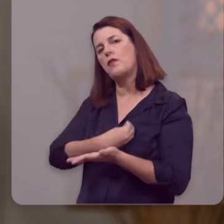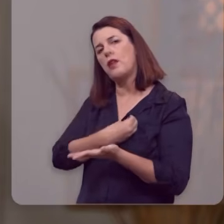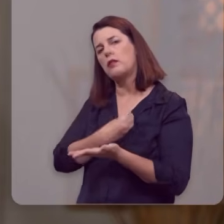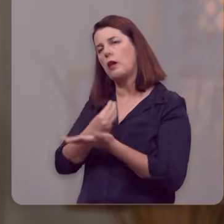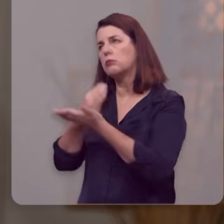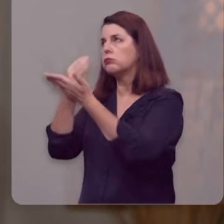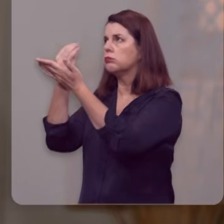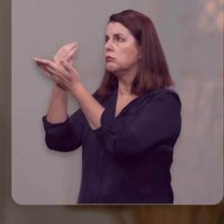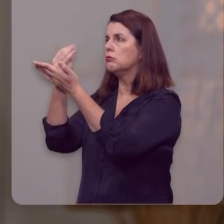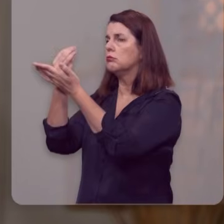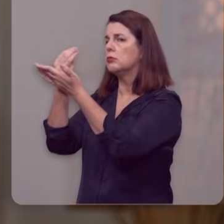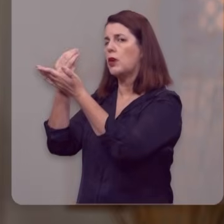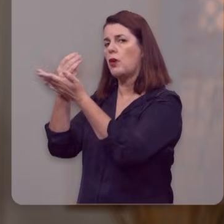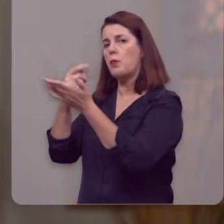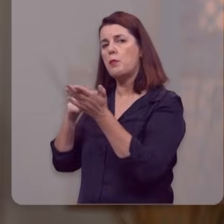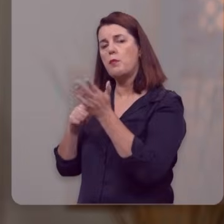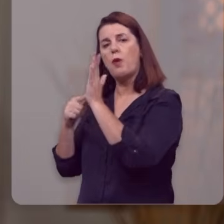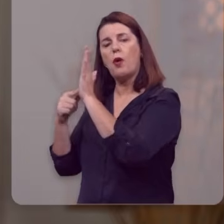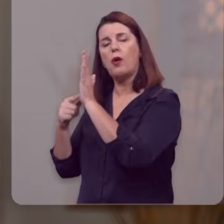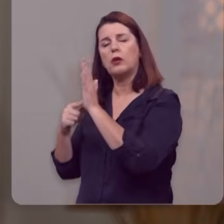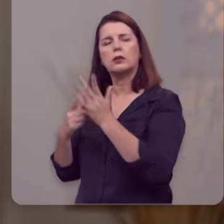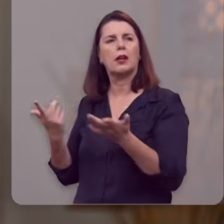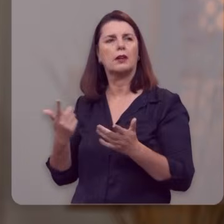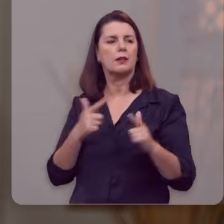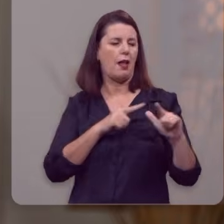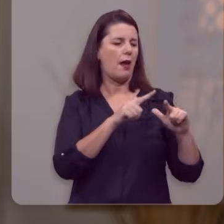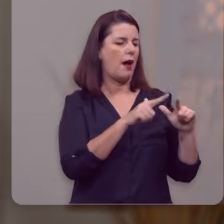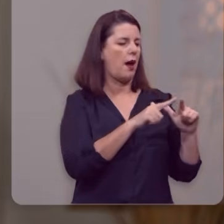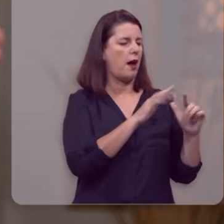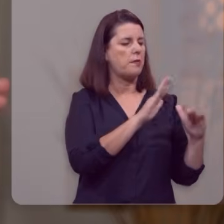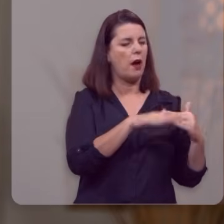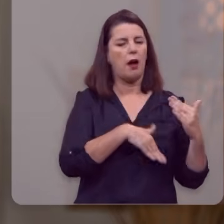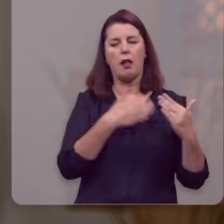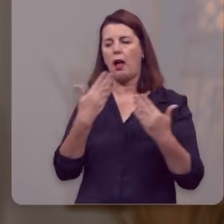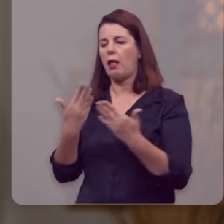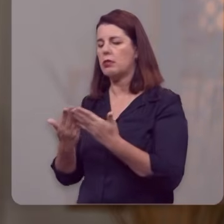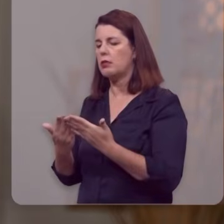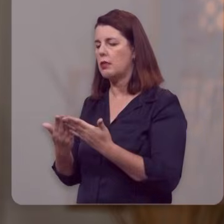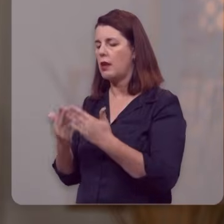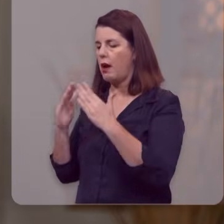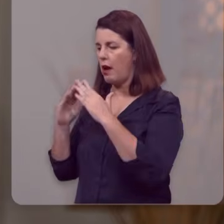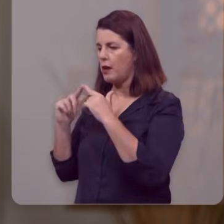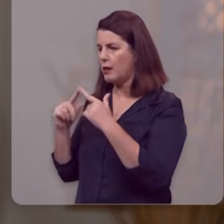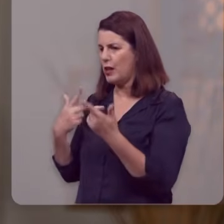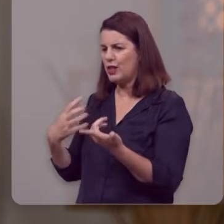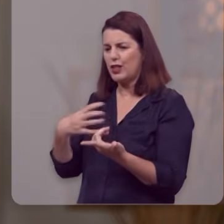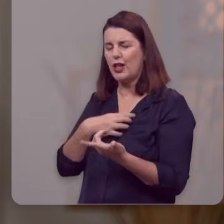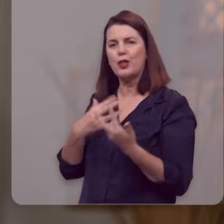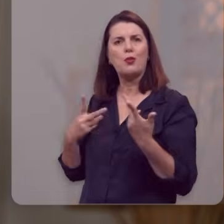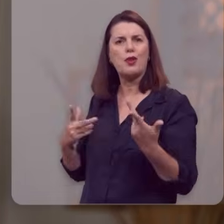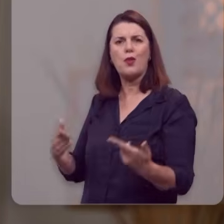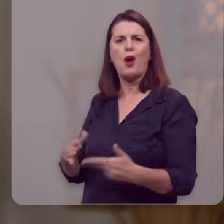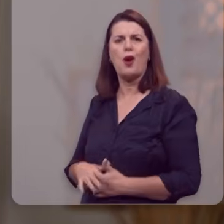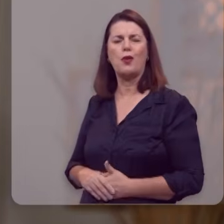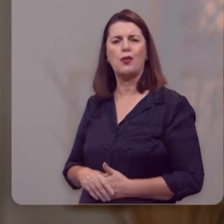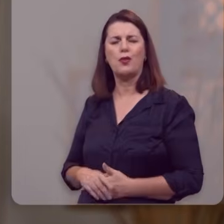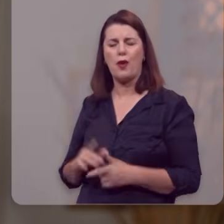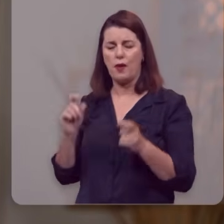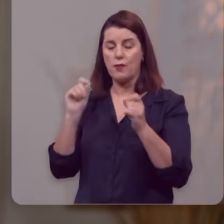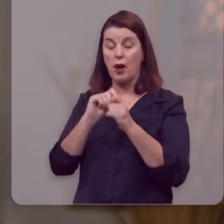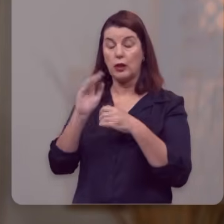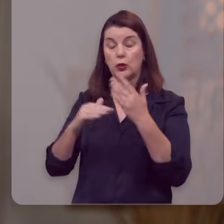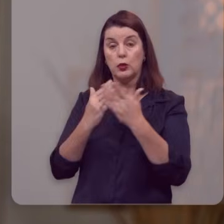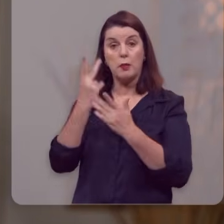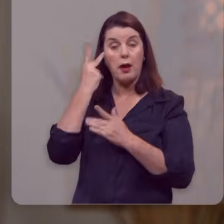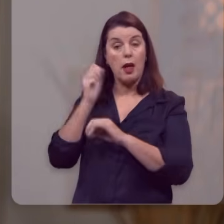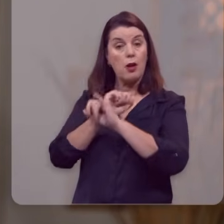sua vida, onde você trafega do seu trabalho ao templo com a mesma devoção, onde você faz tudo